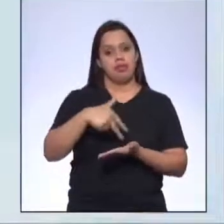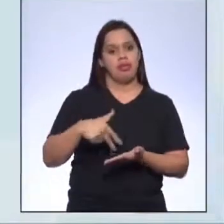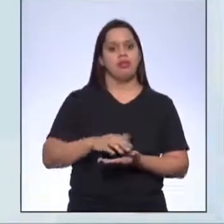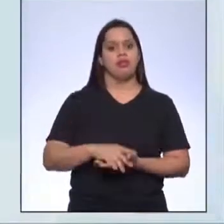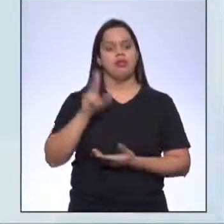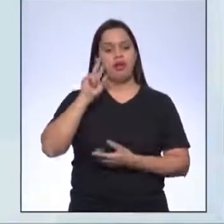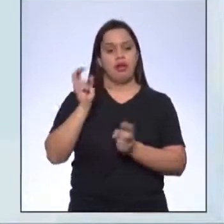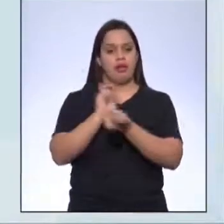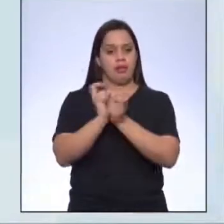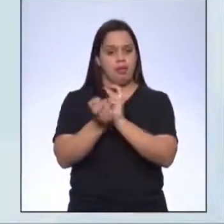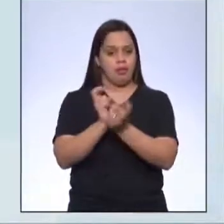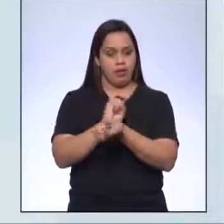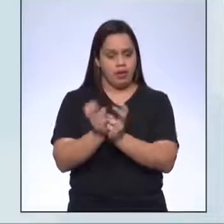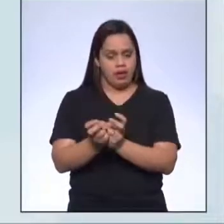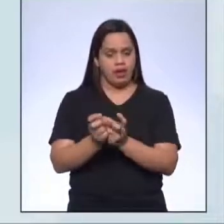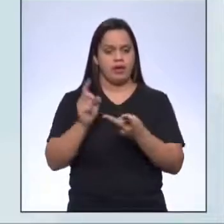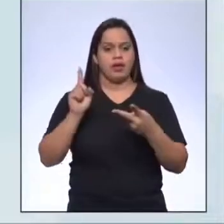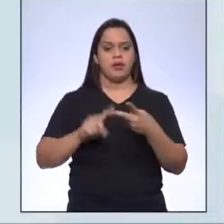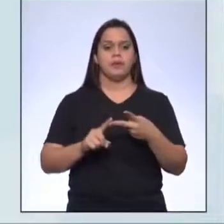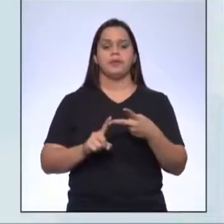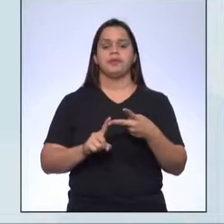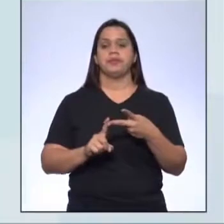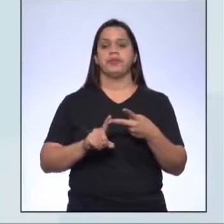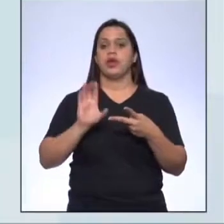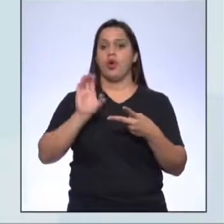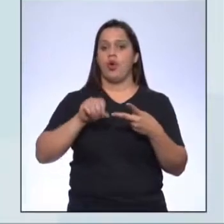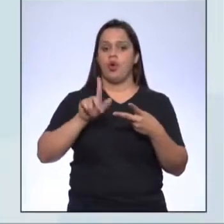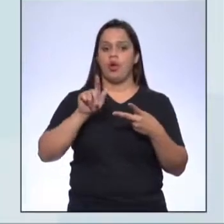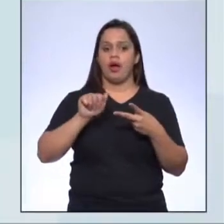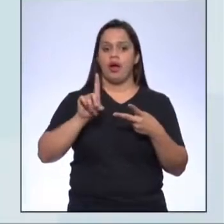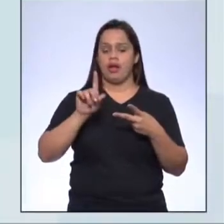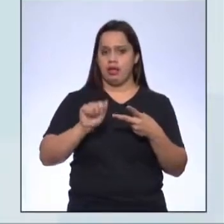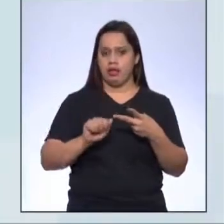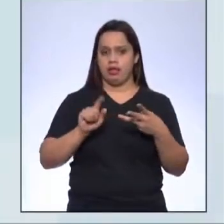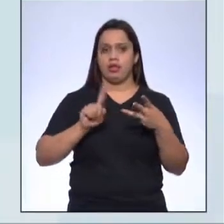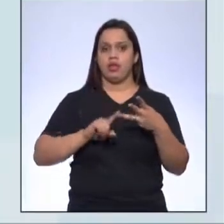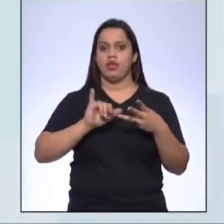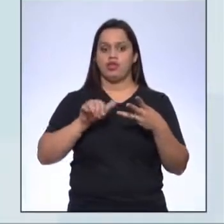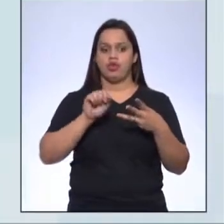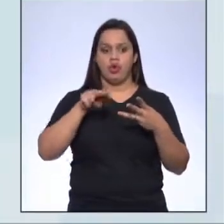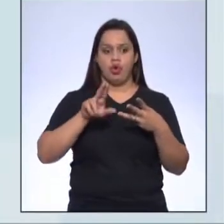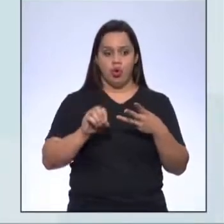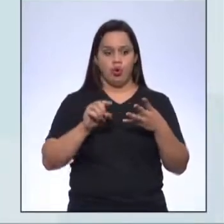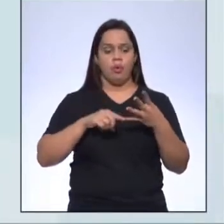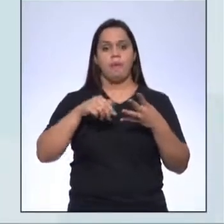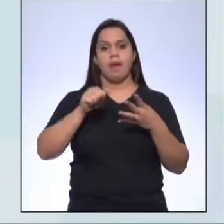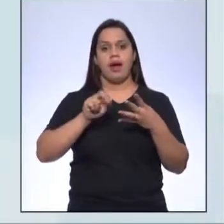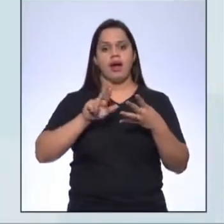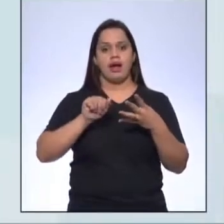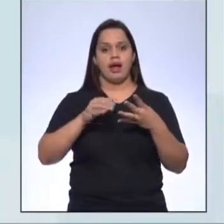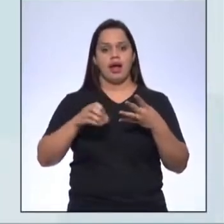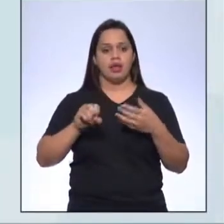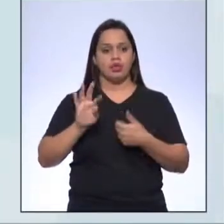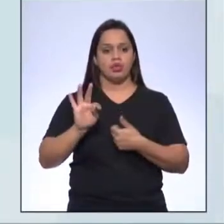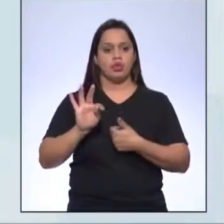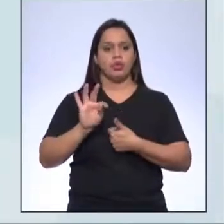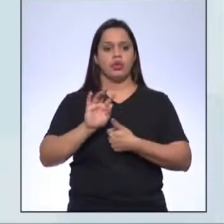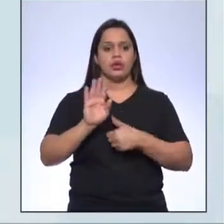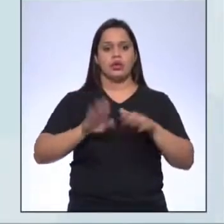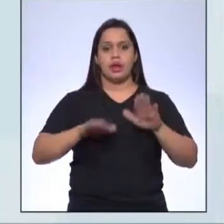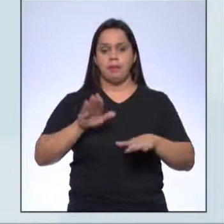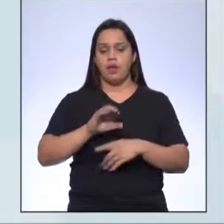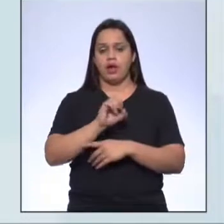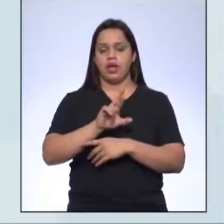lá, capoeira é a primeira, congada, o jongo, maracatu, tambor de crioula,